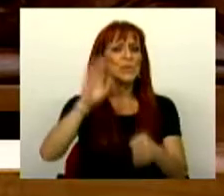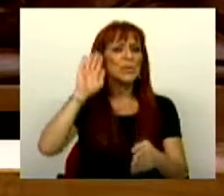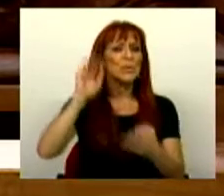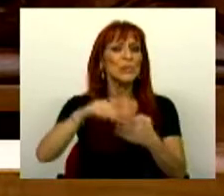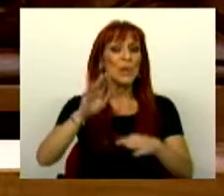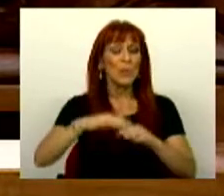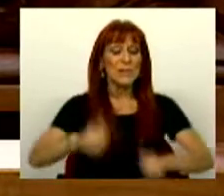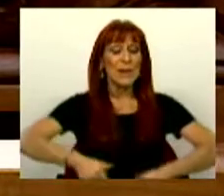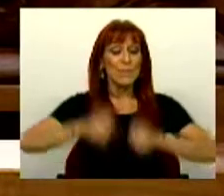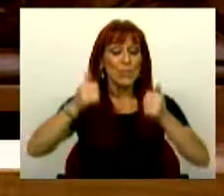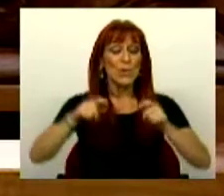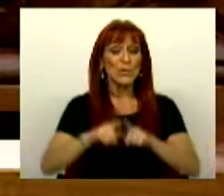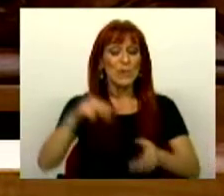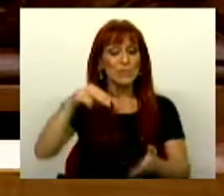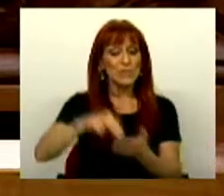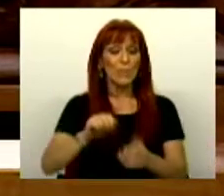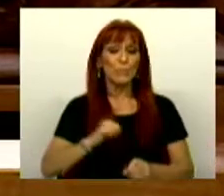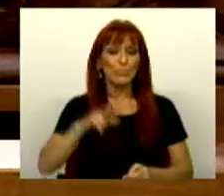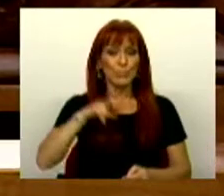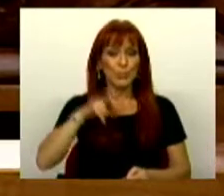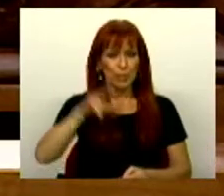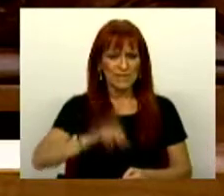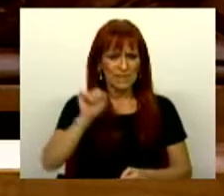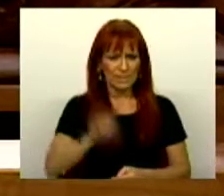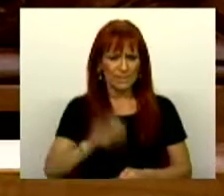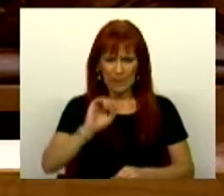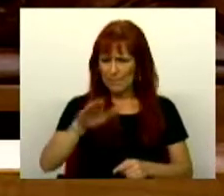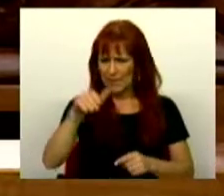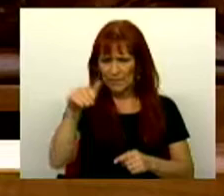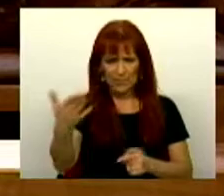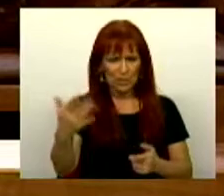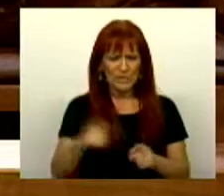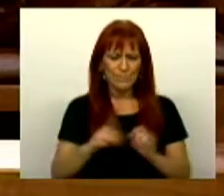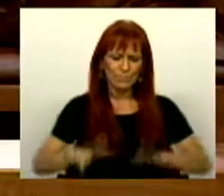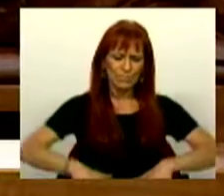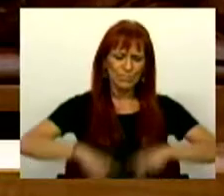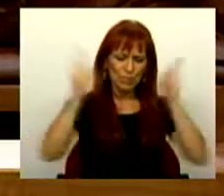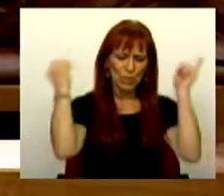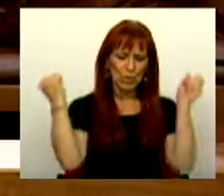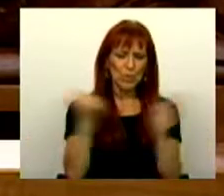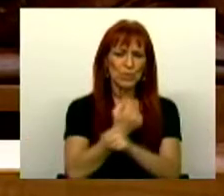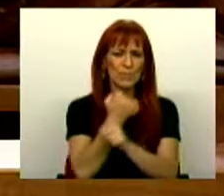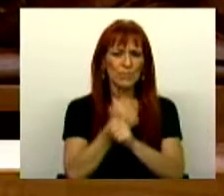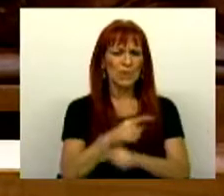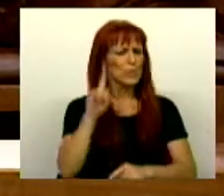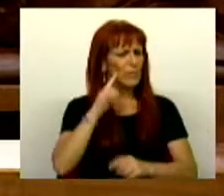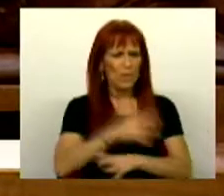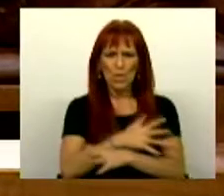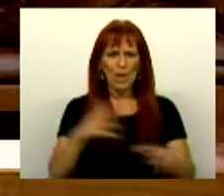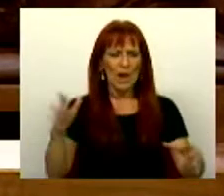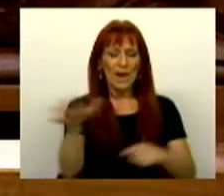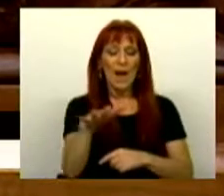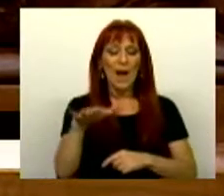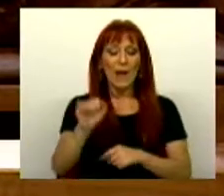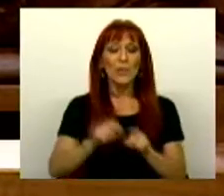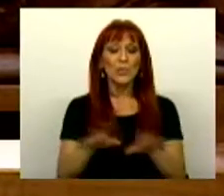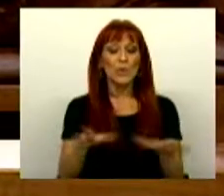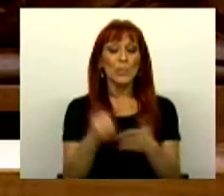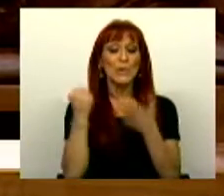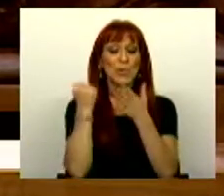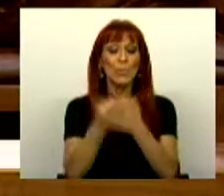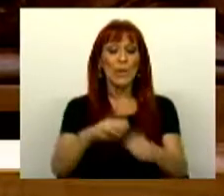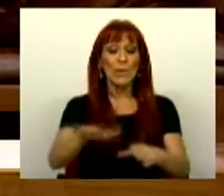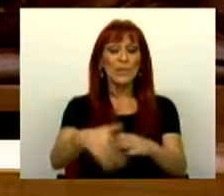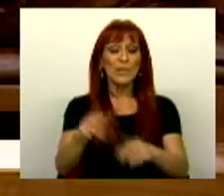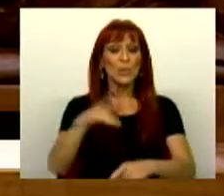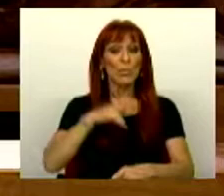nesta melhoria da posição portuguesa. Primeiro, foi desenvolvido um trabalho de grande valor no âmbito do Grupo de Apoio à